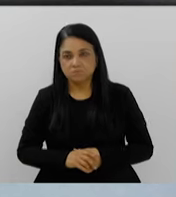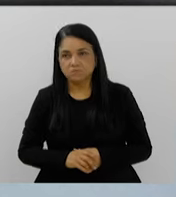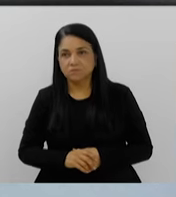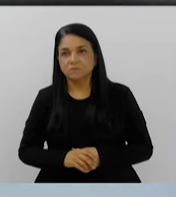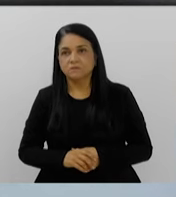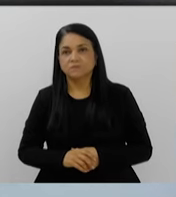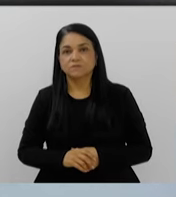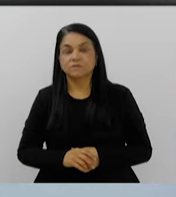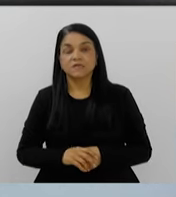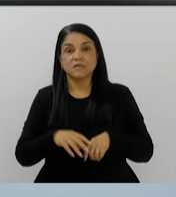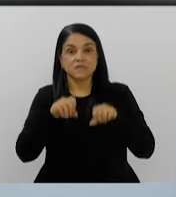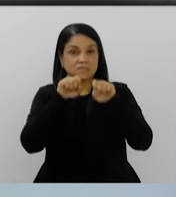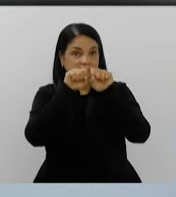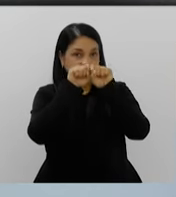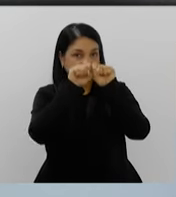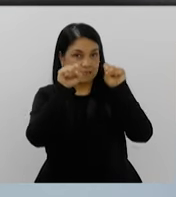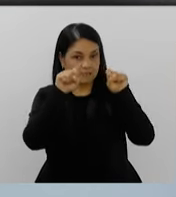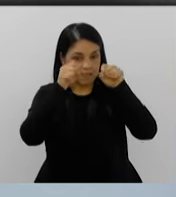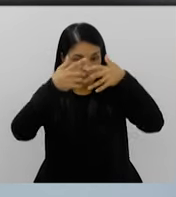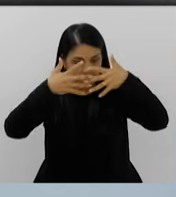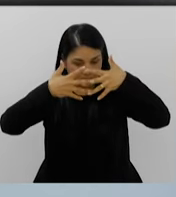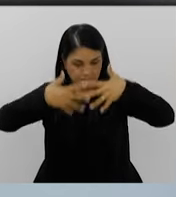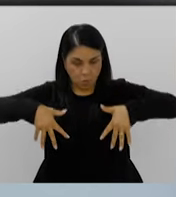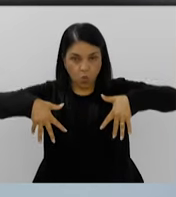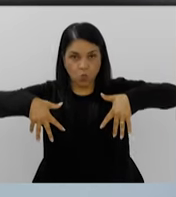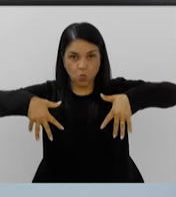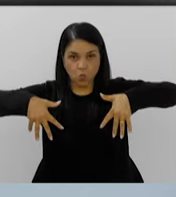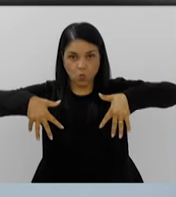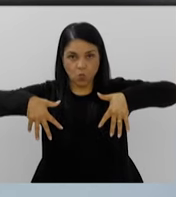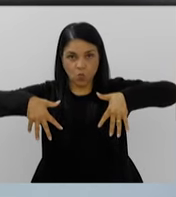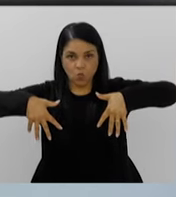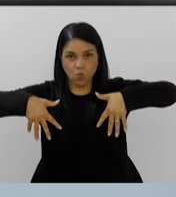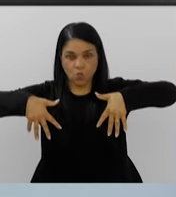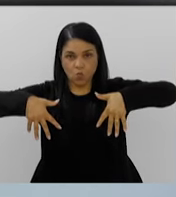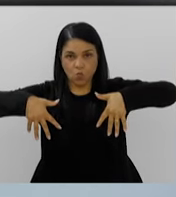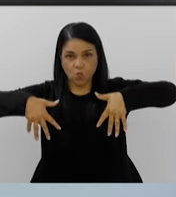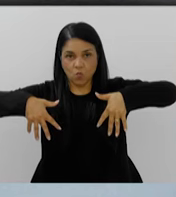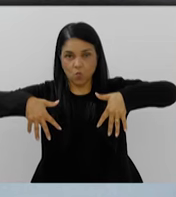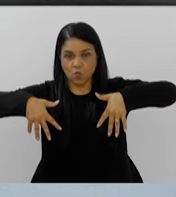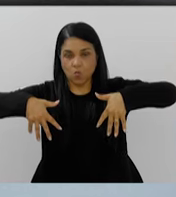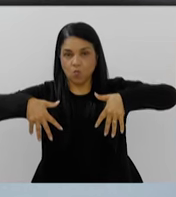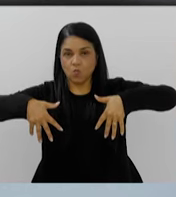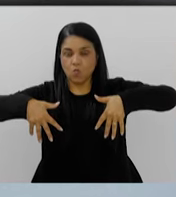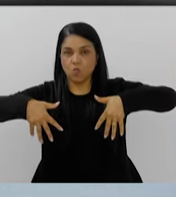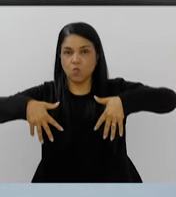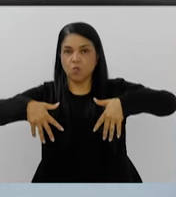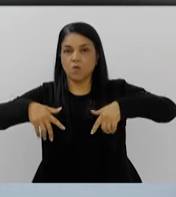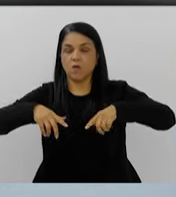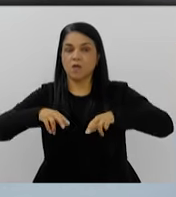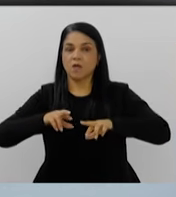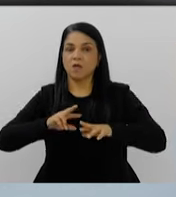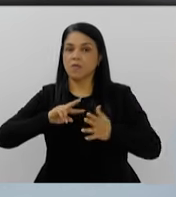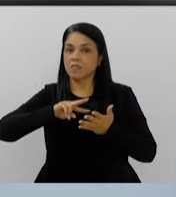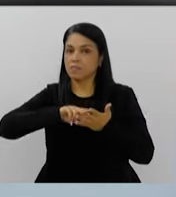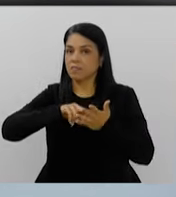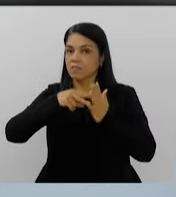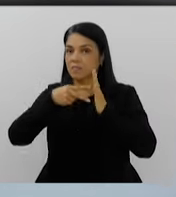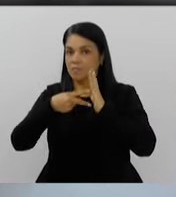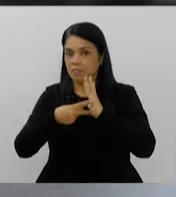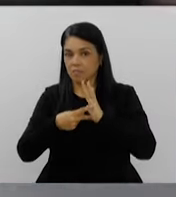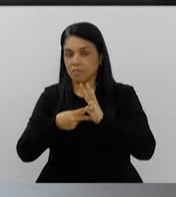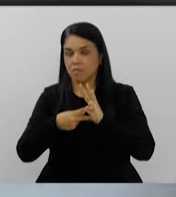Um sistema, que eu volto a dizer, um pleonasmo de programa, que define que órgãos